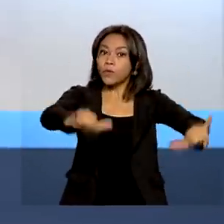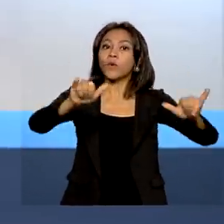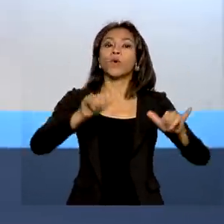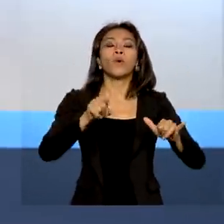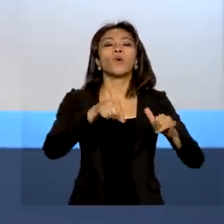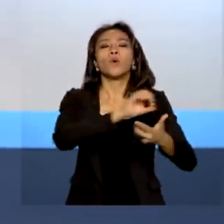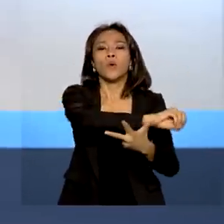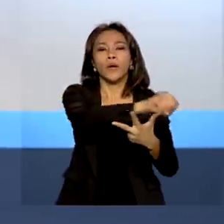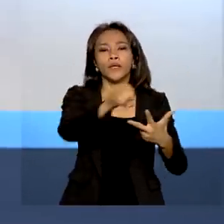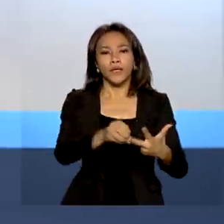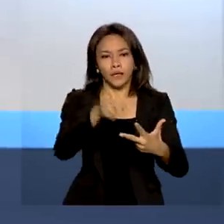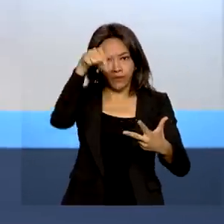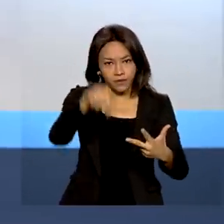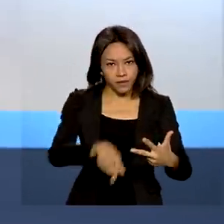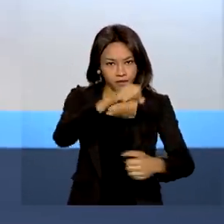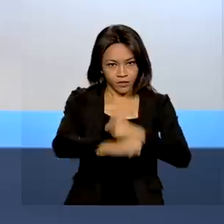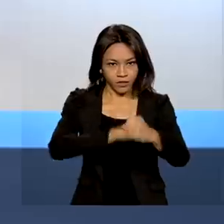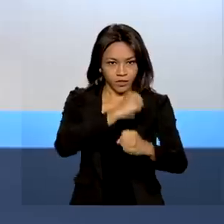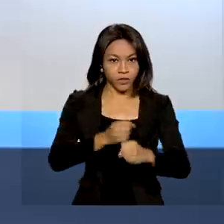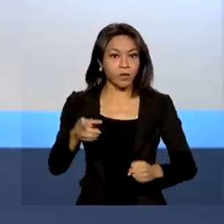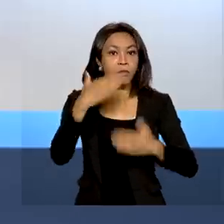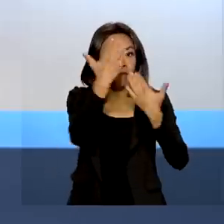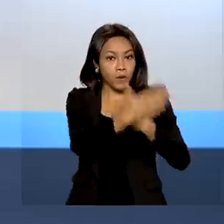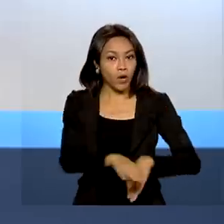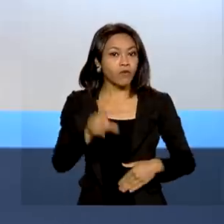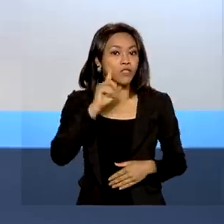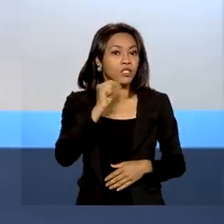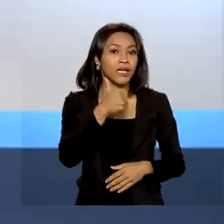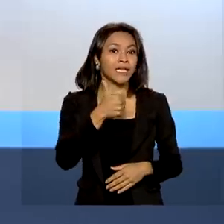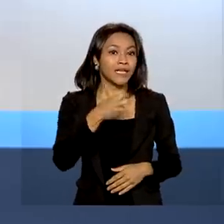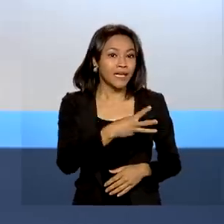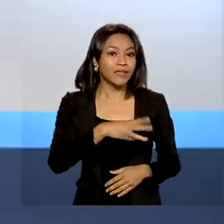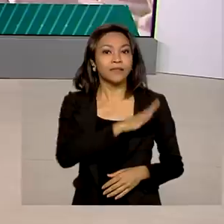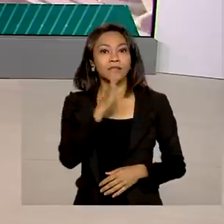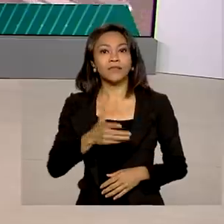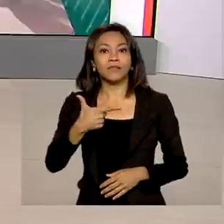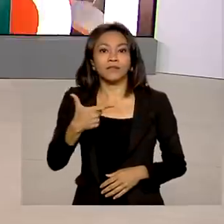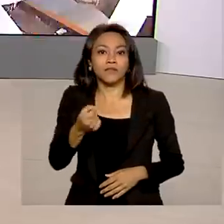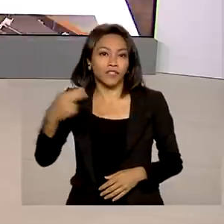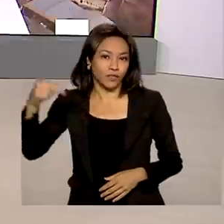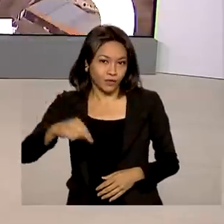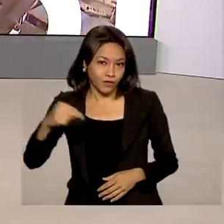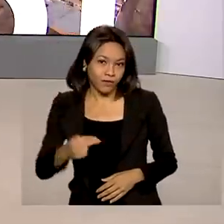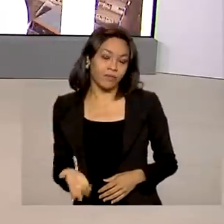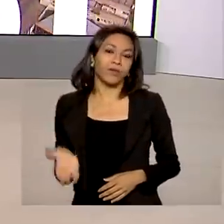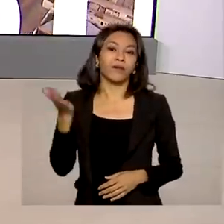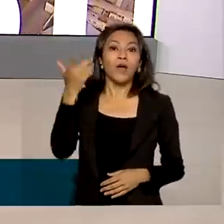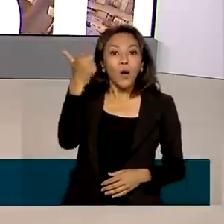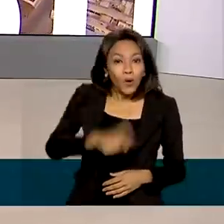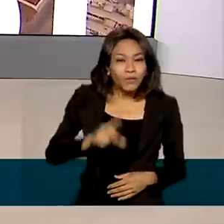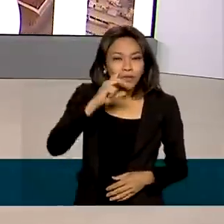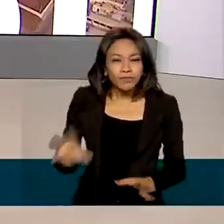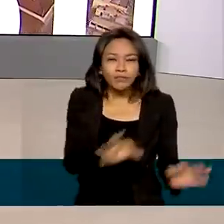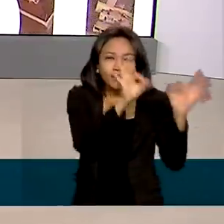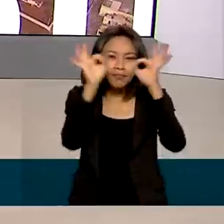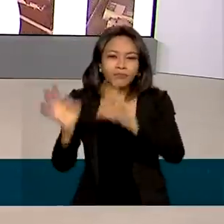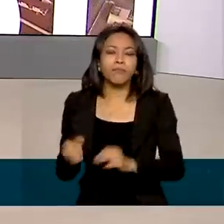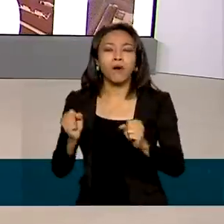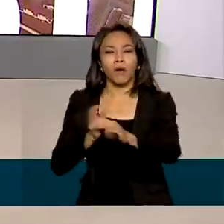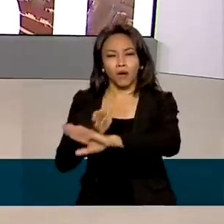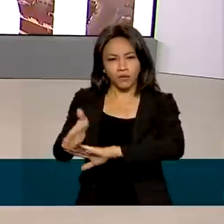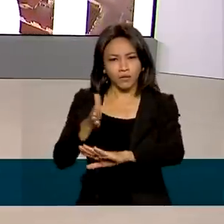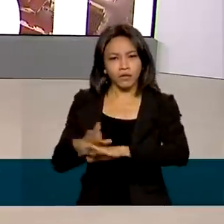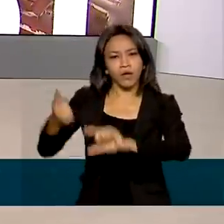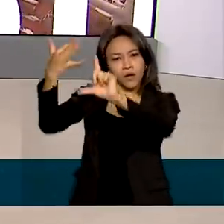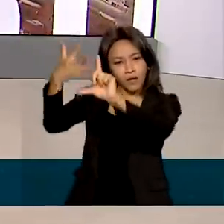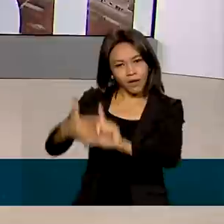2022 as provas serão nos dias 13 e 20 de novembro para rever as reportagens de hoje Acesse as